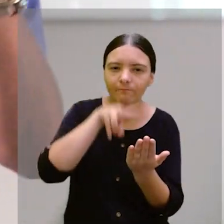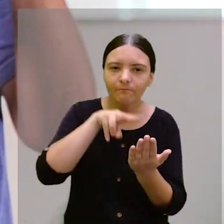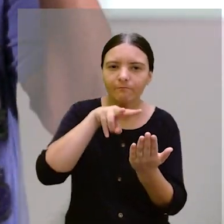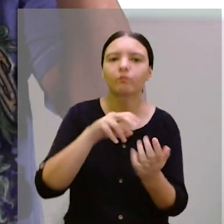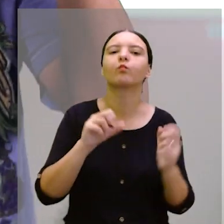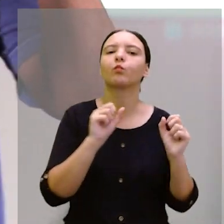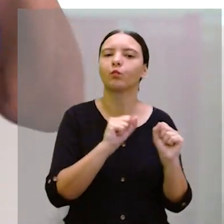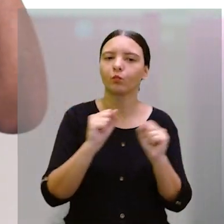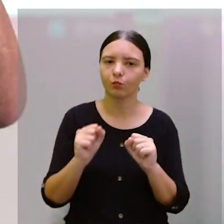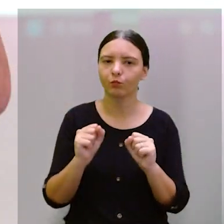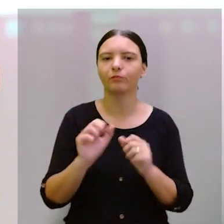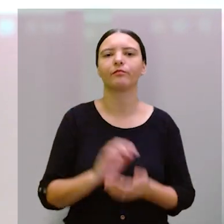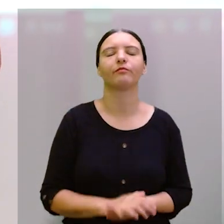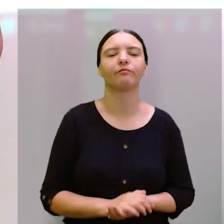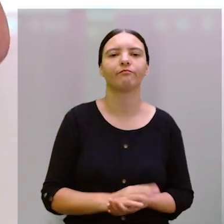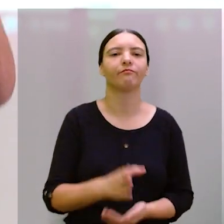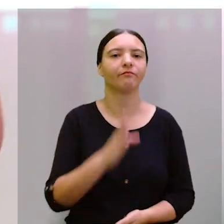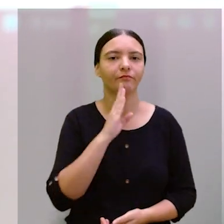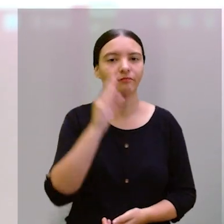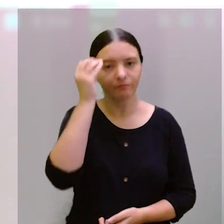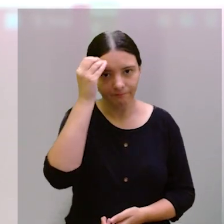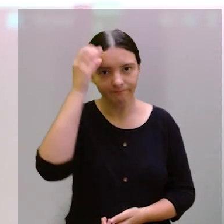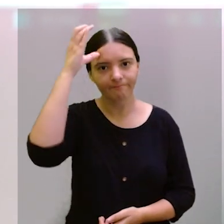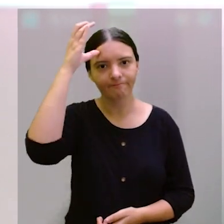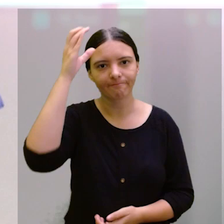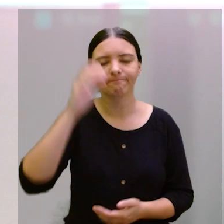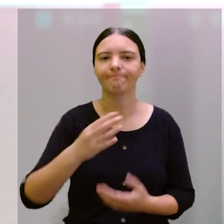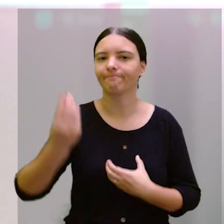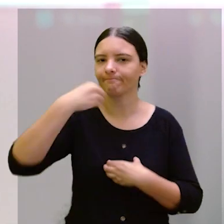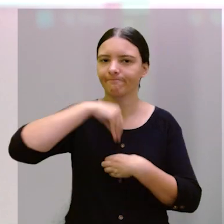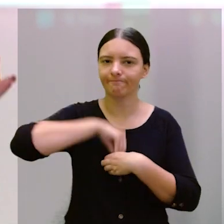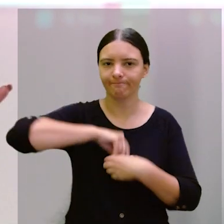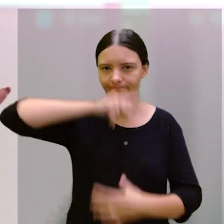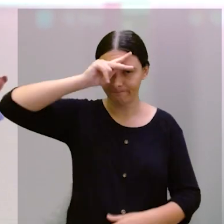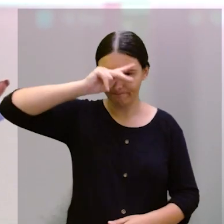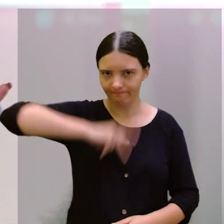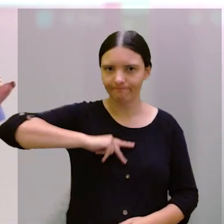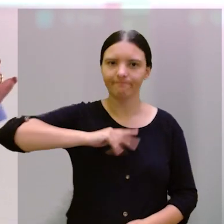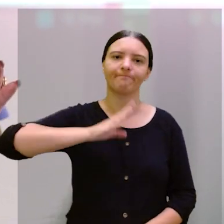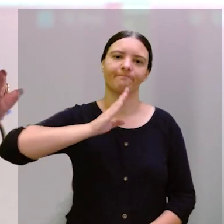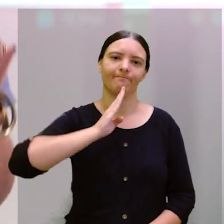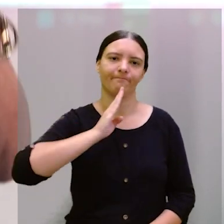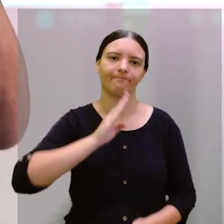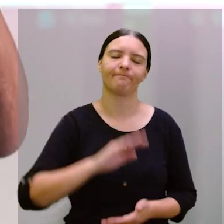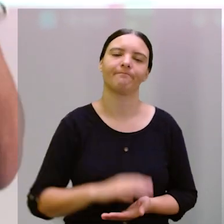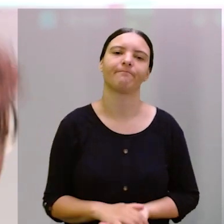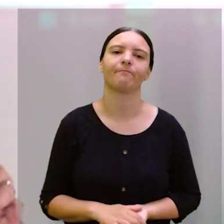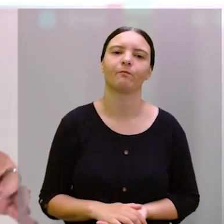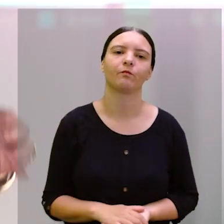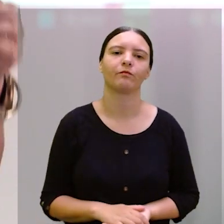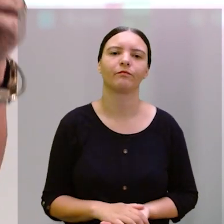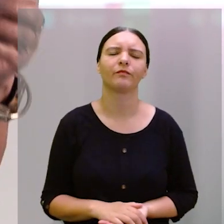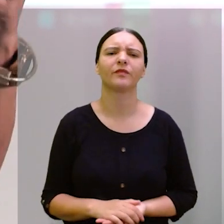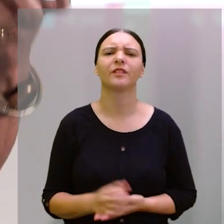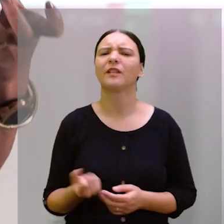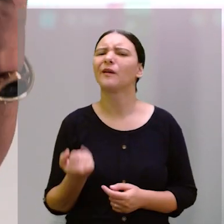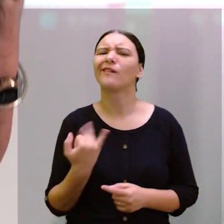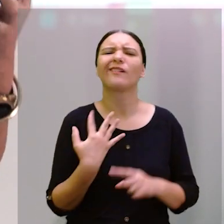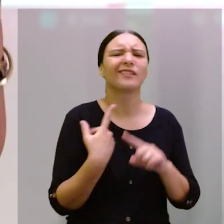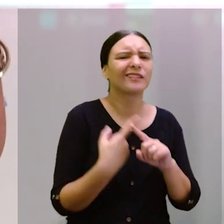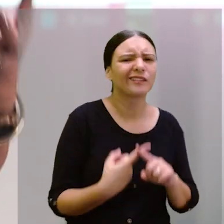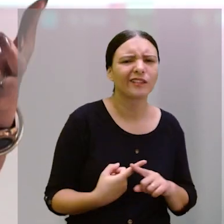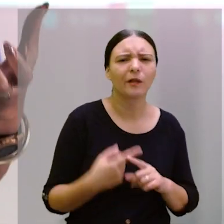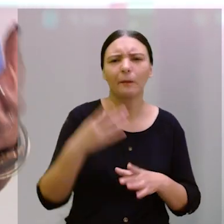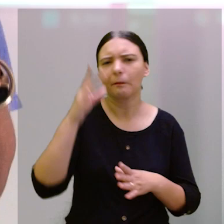conhecimento, uma aventura interna de autoconhecimento. Quantas